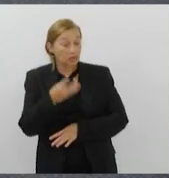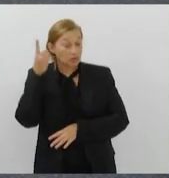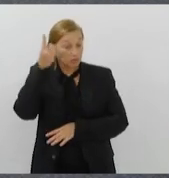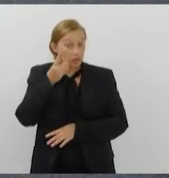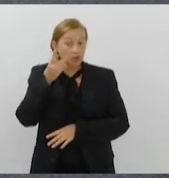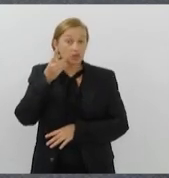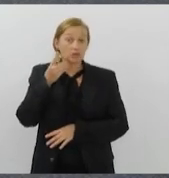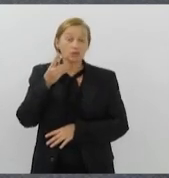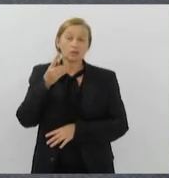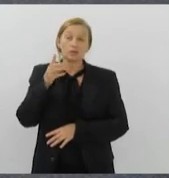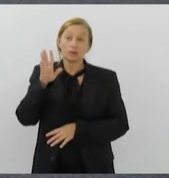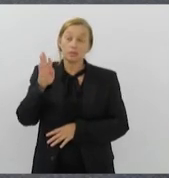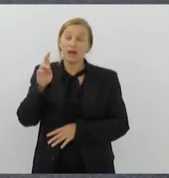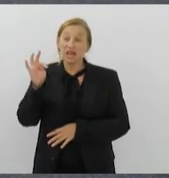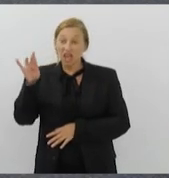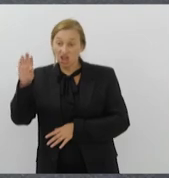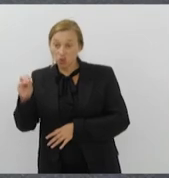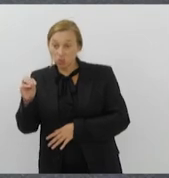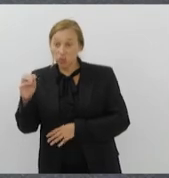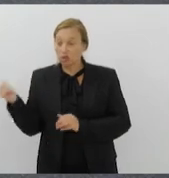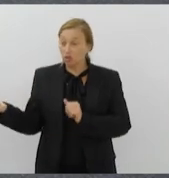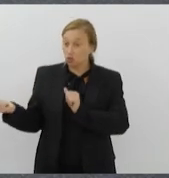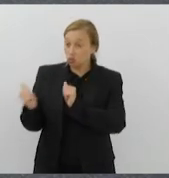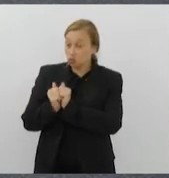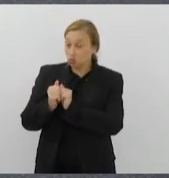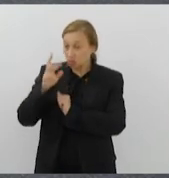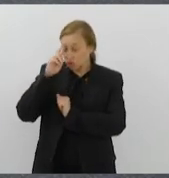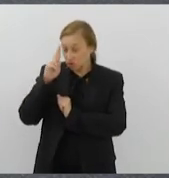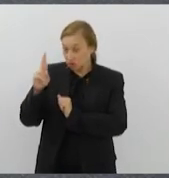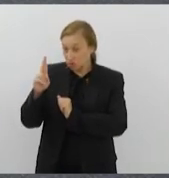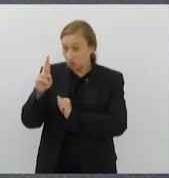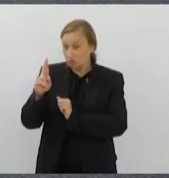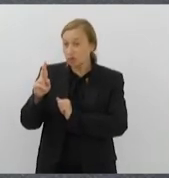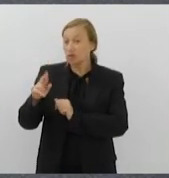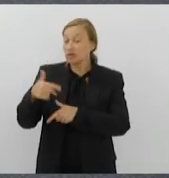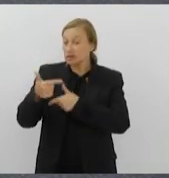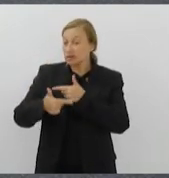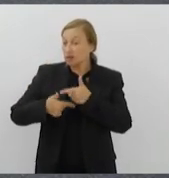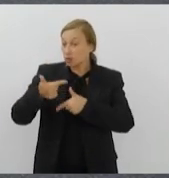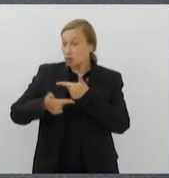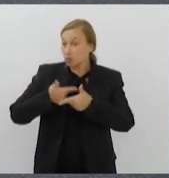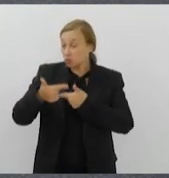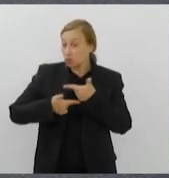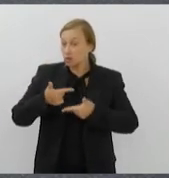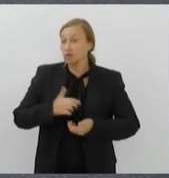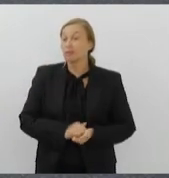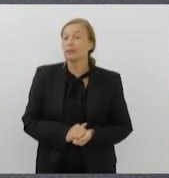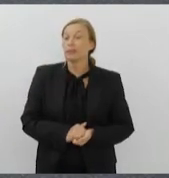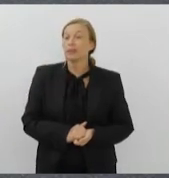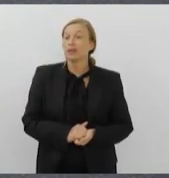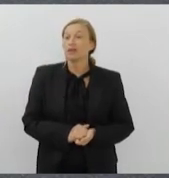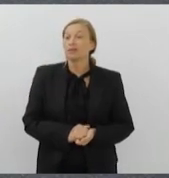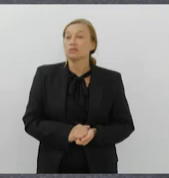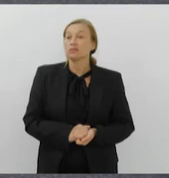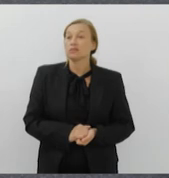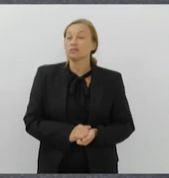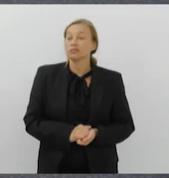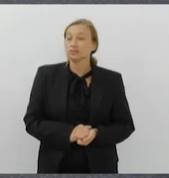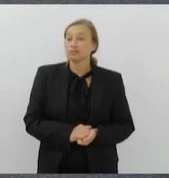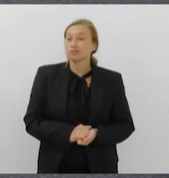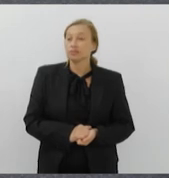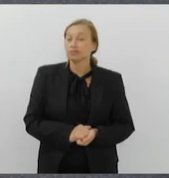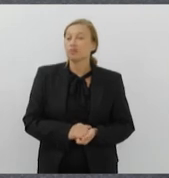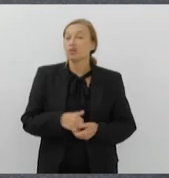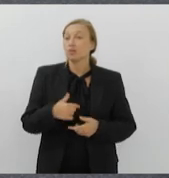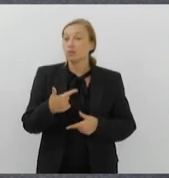Boareto. Quero me colocar ao lado de Vossa Excelência nessa trincheira, uma briga que, inclusive, deve ser